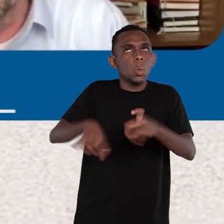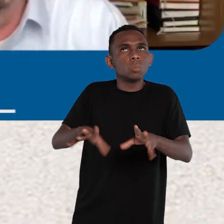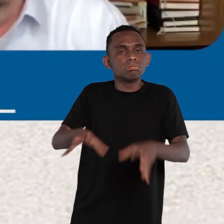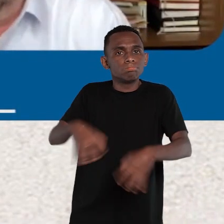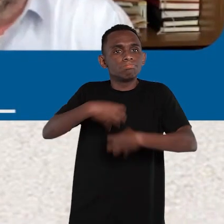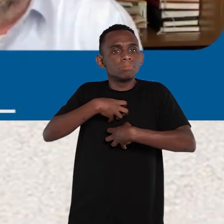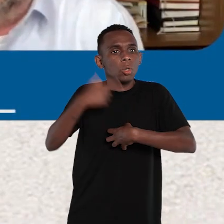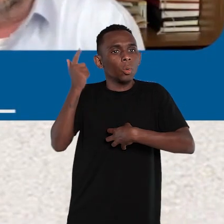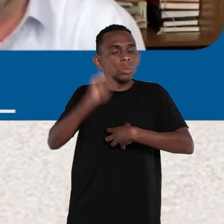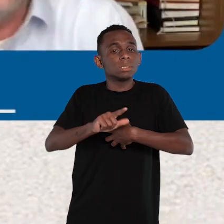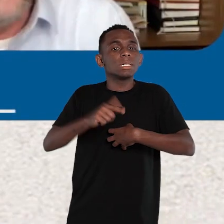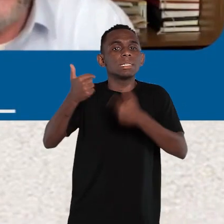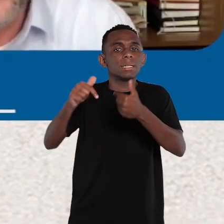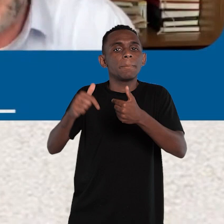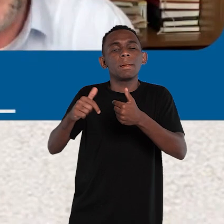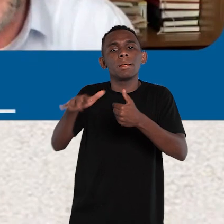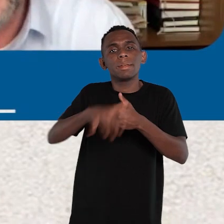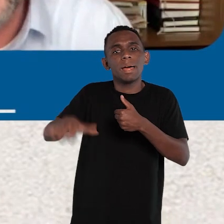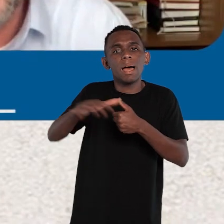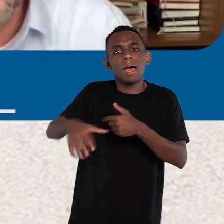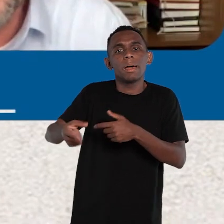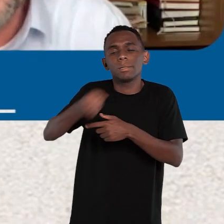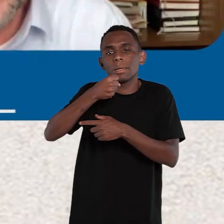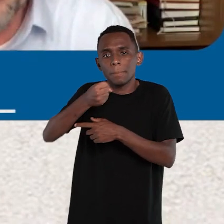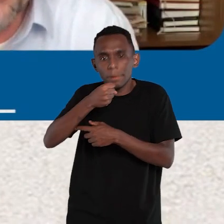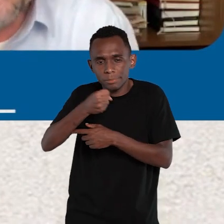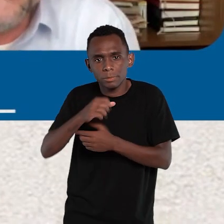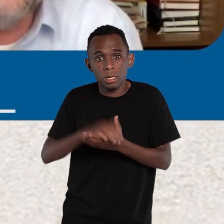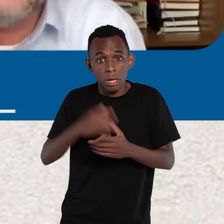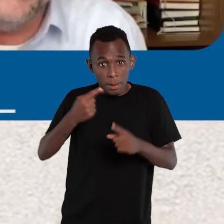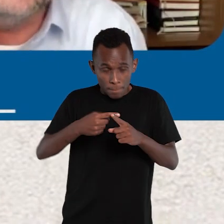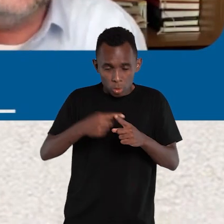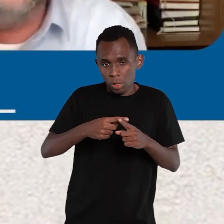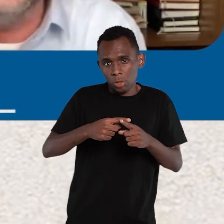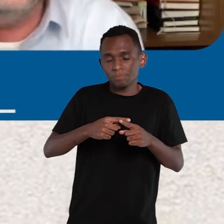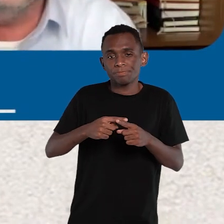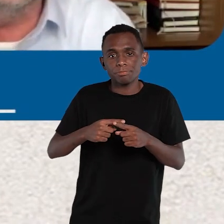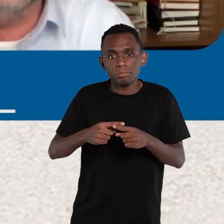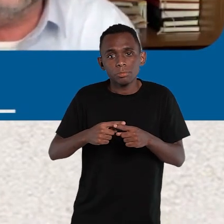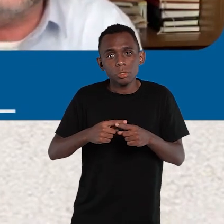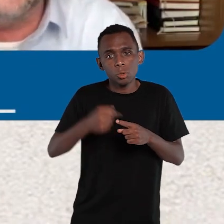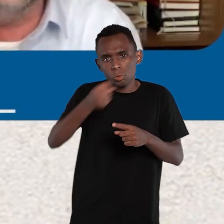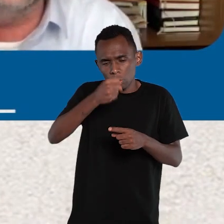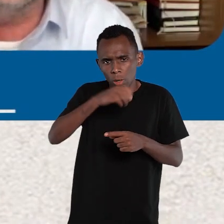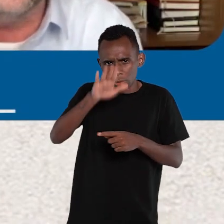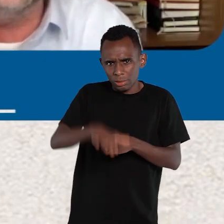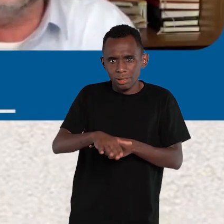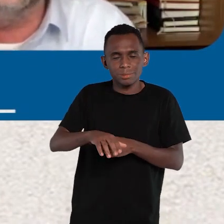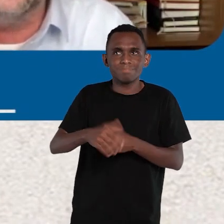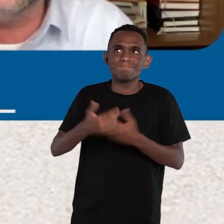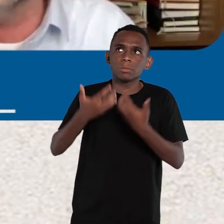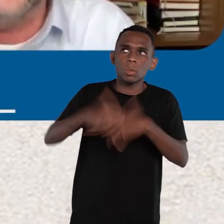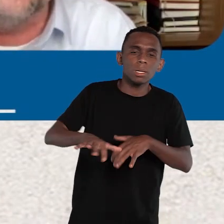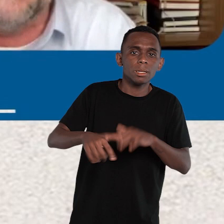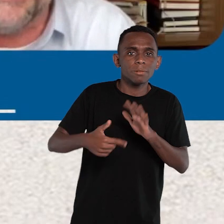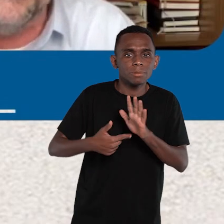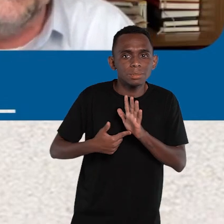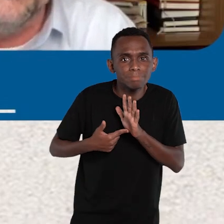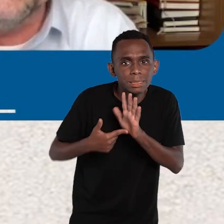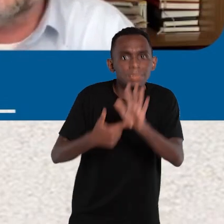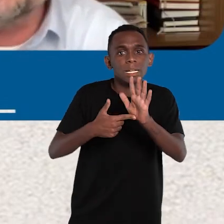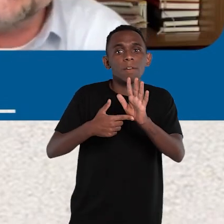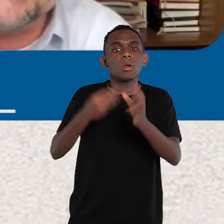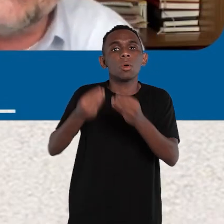ganhei, trabalhando como repórter. Porque o Jornal da Tarde não queria que você fosse lá e noticiasse a chacina no